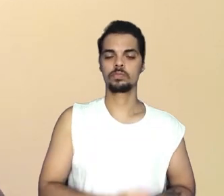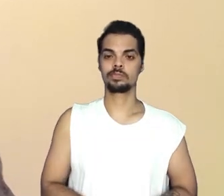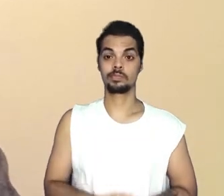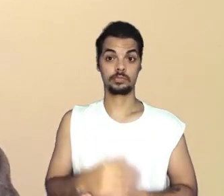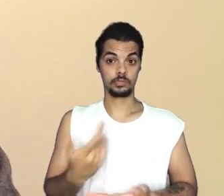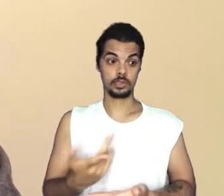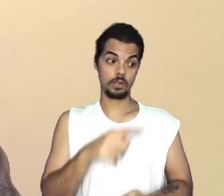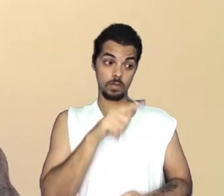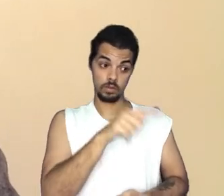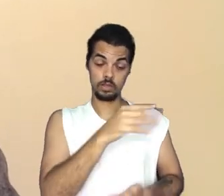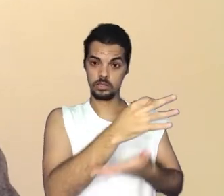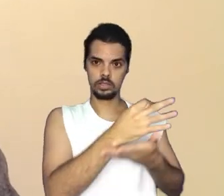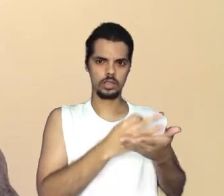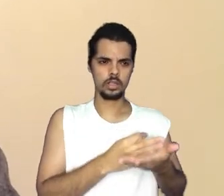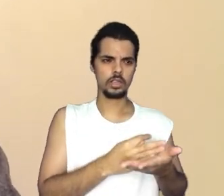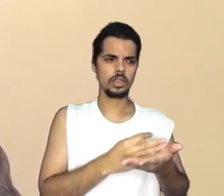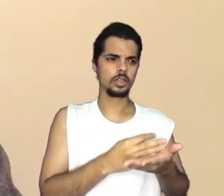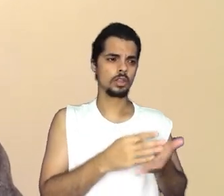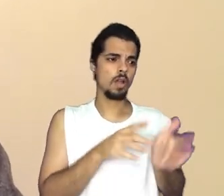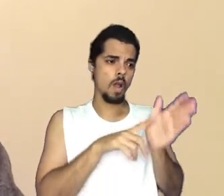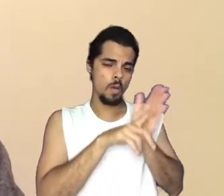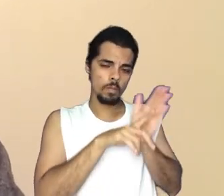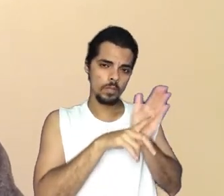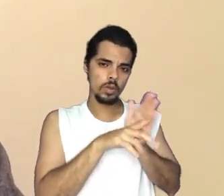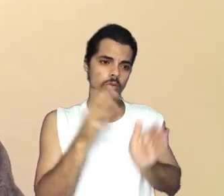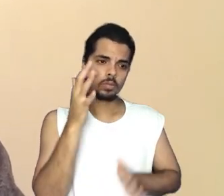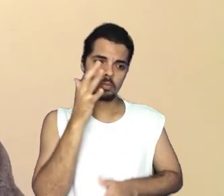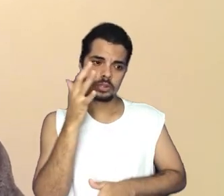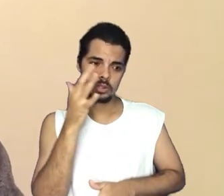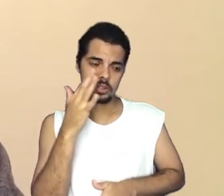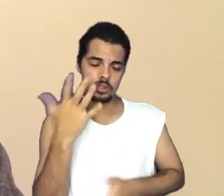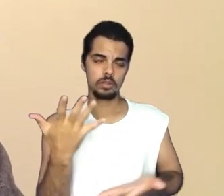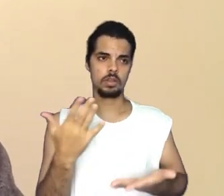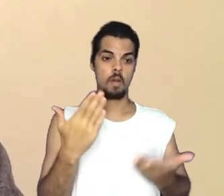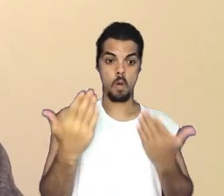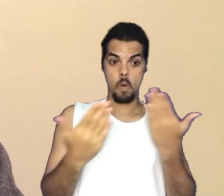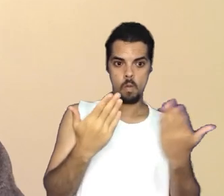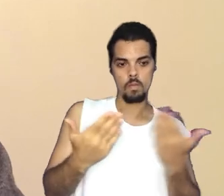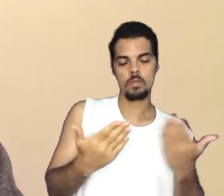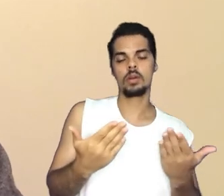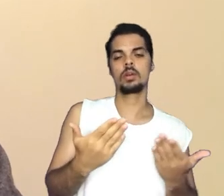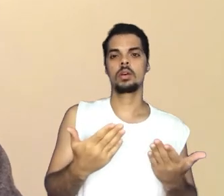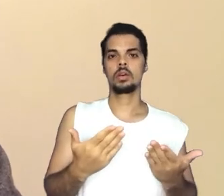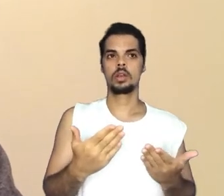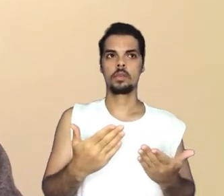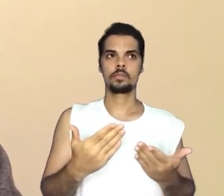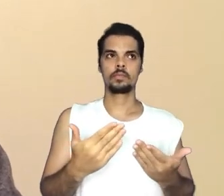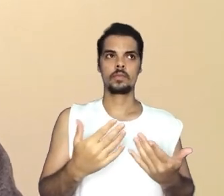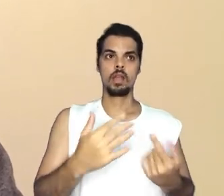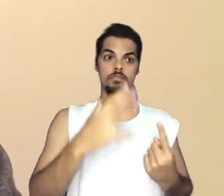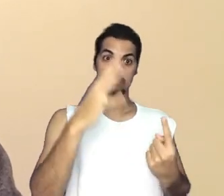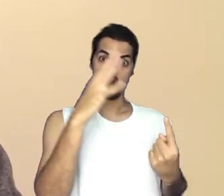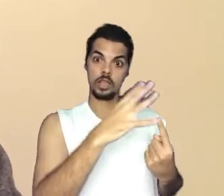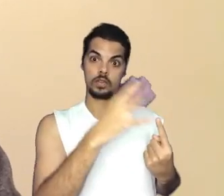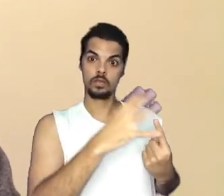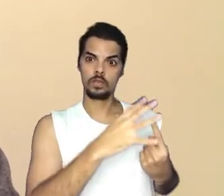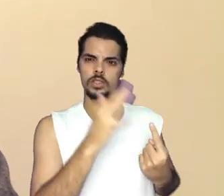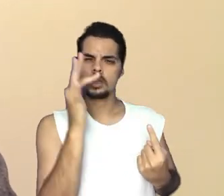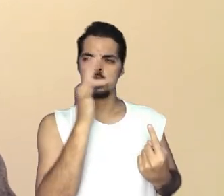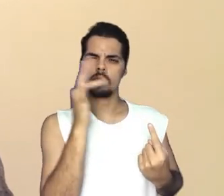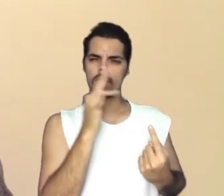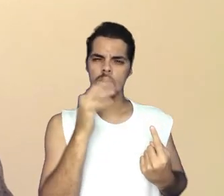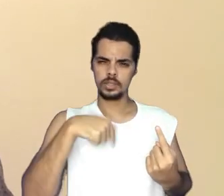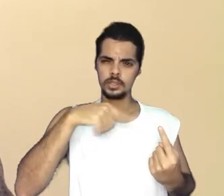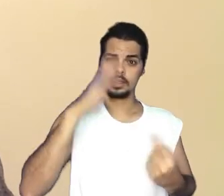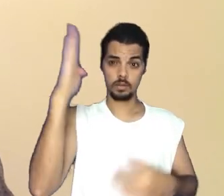Então, o texto ele faz uma análise, primeiramente, ele fala sobre as influências da missão francesa aqui no Brasil,